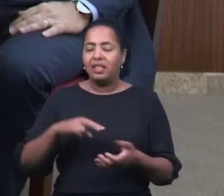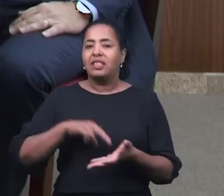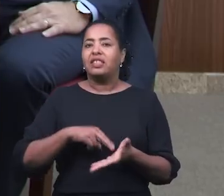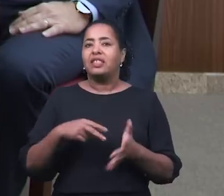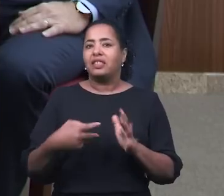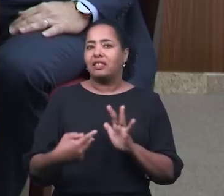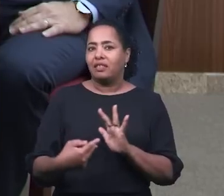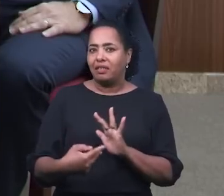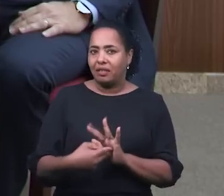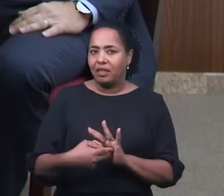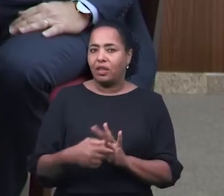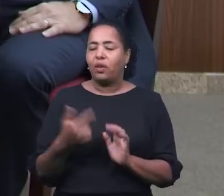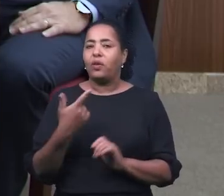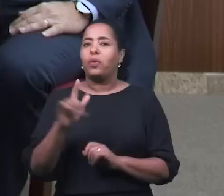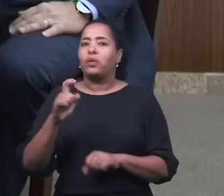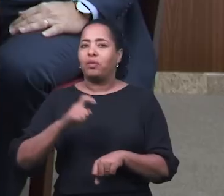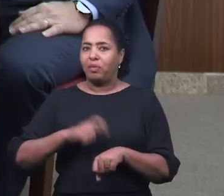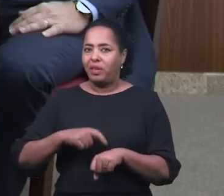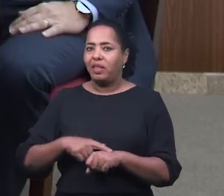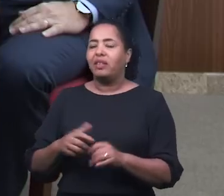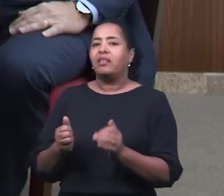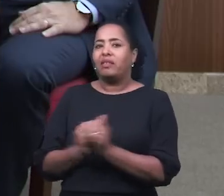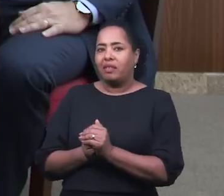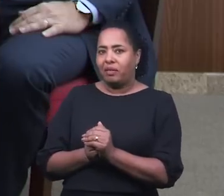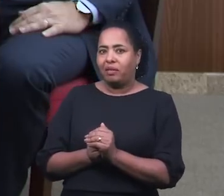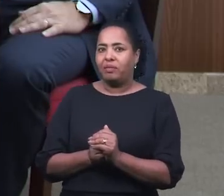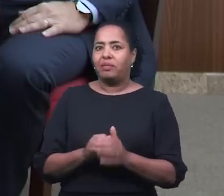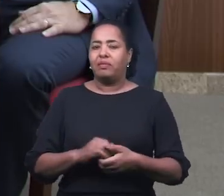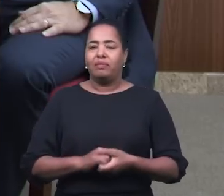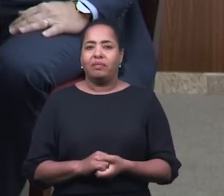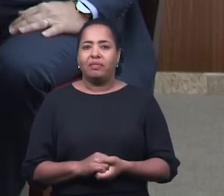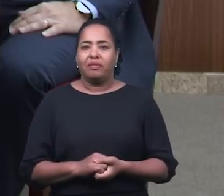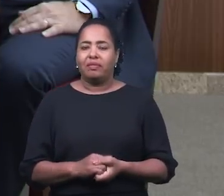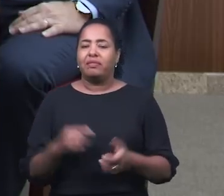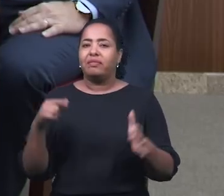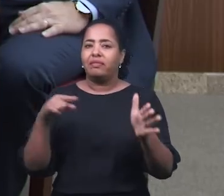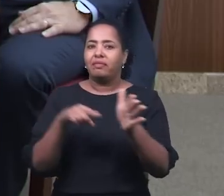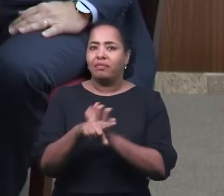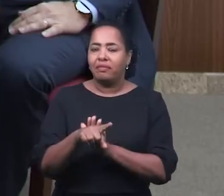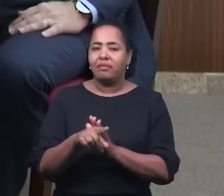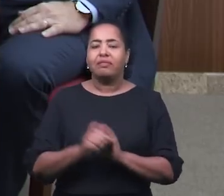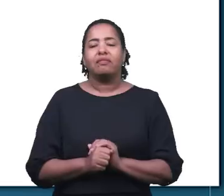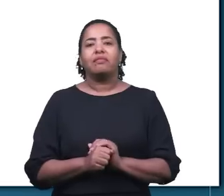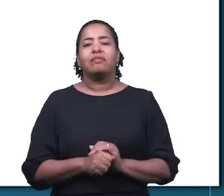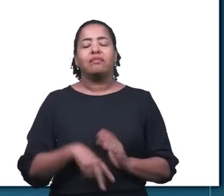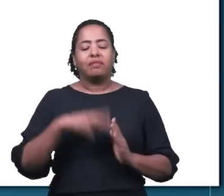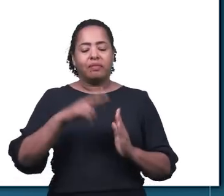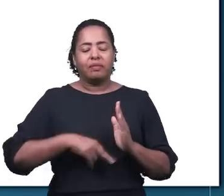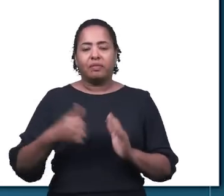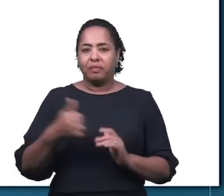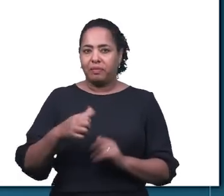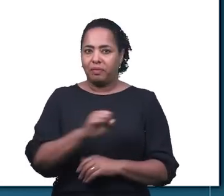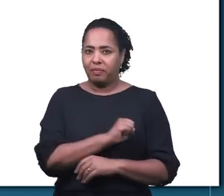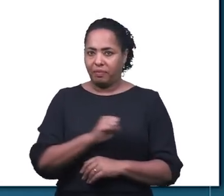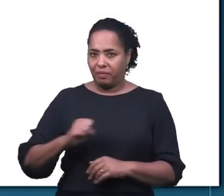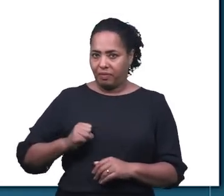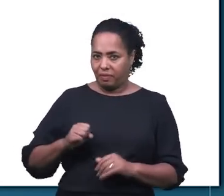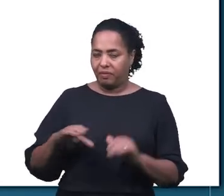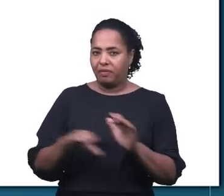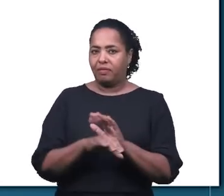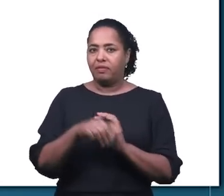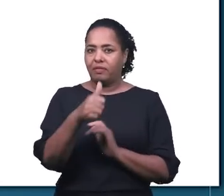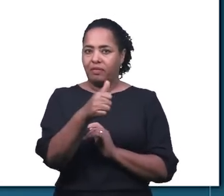isso significa que haverão outras vezes. Amém. Amém, Brenda? Vamos então à pergunta. Lendo 1